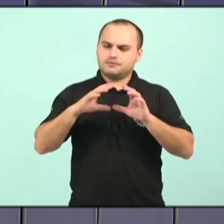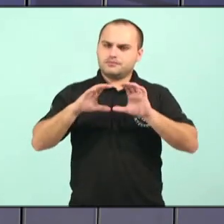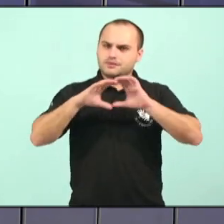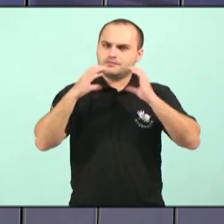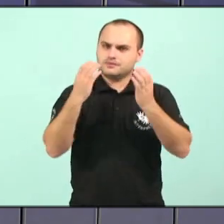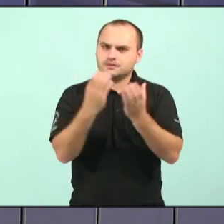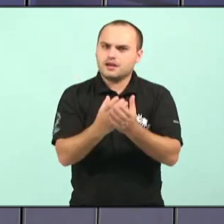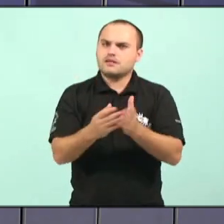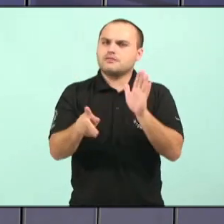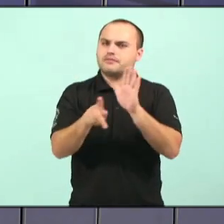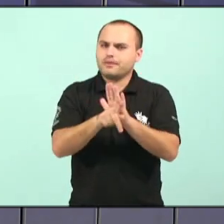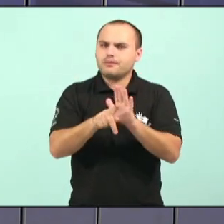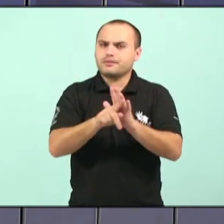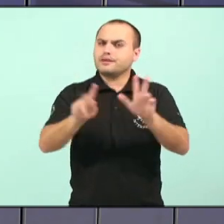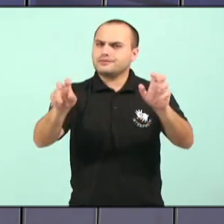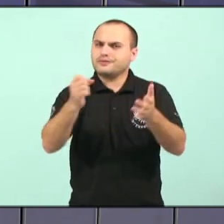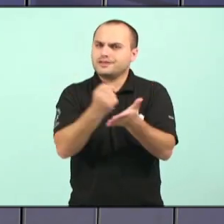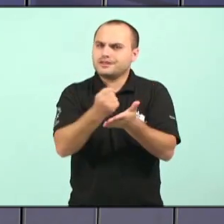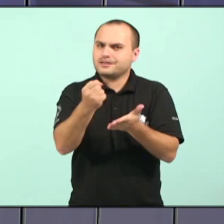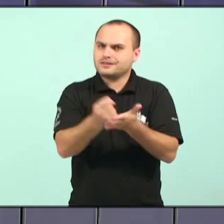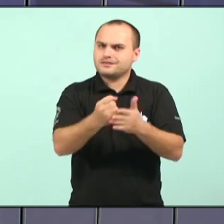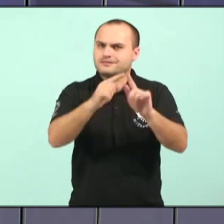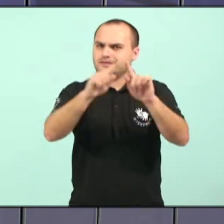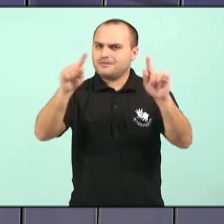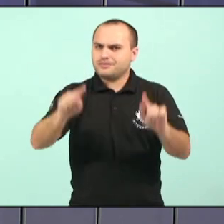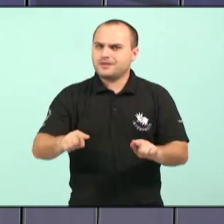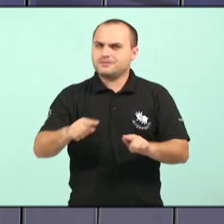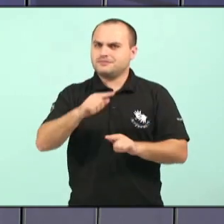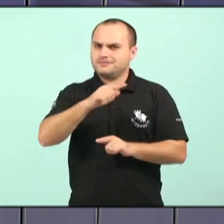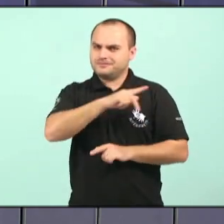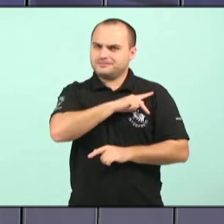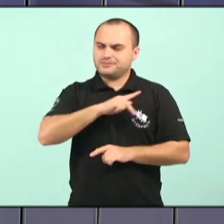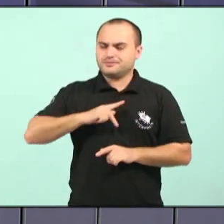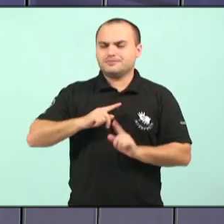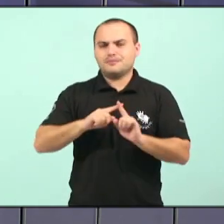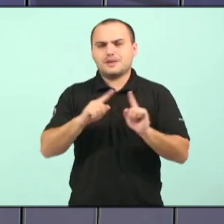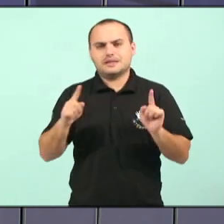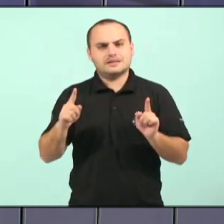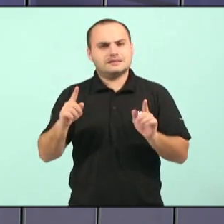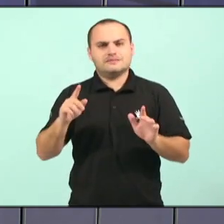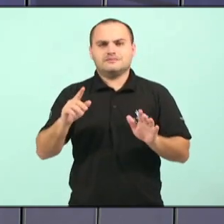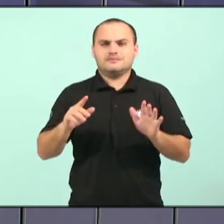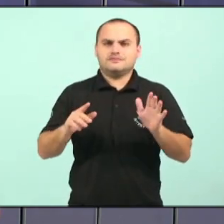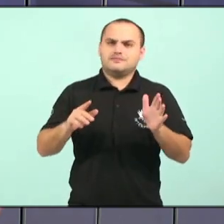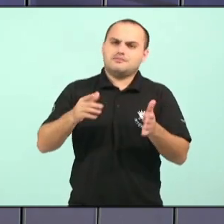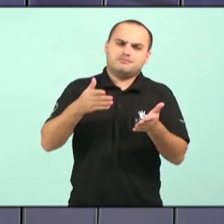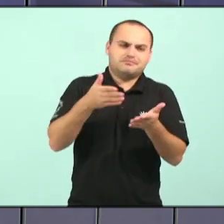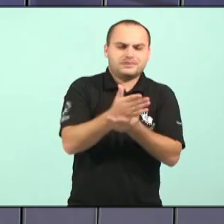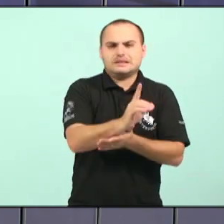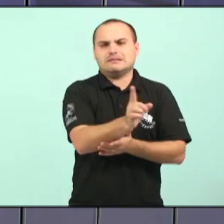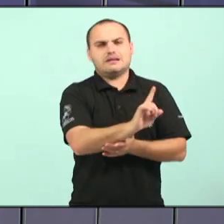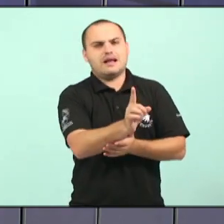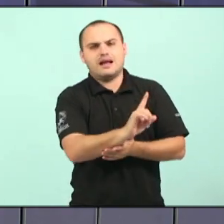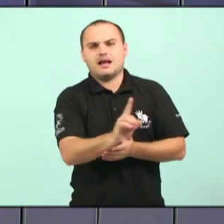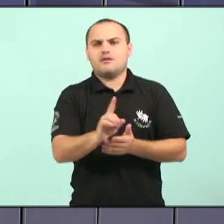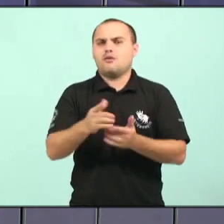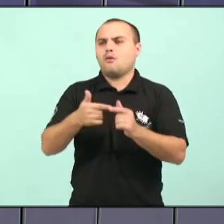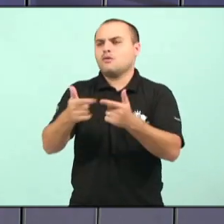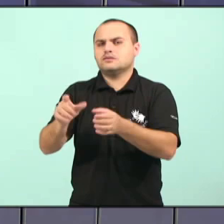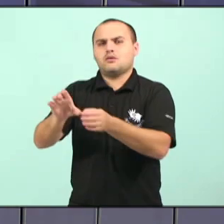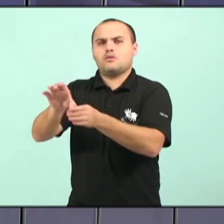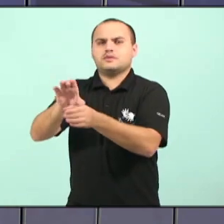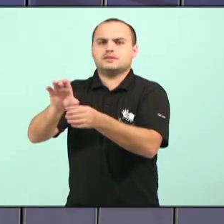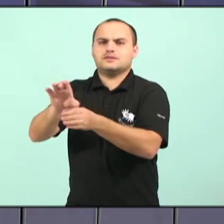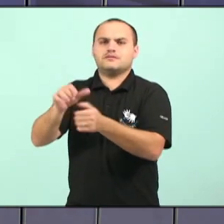contratações de serviço público, infelizmente eles não foram encaminhados, não foram, muitas vezes, alguns reprovados, outros ficaram em comissões, então sempre tem um sentimento